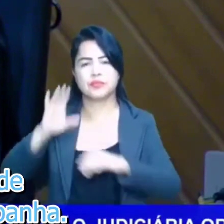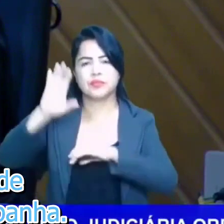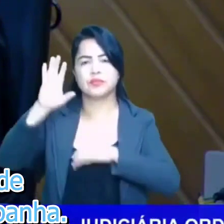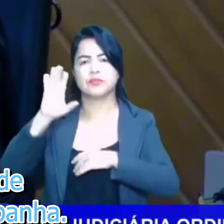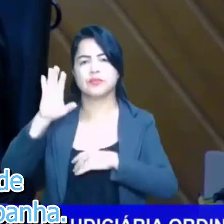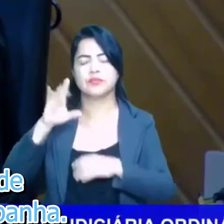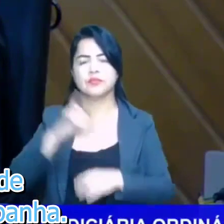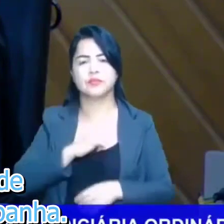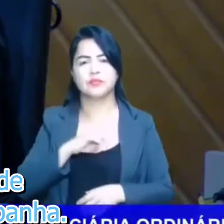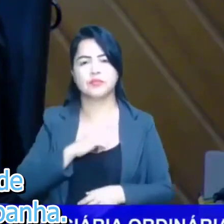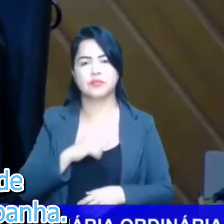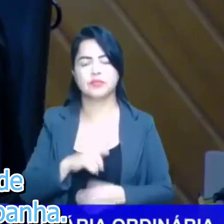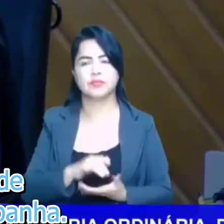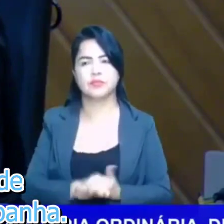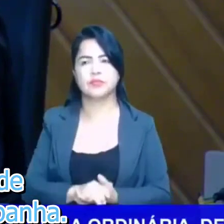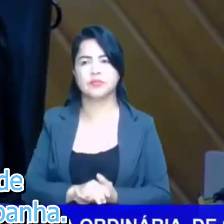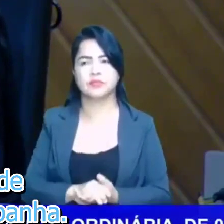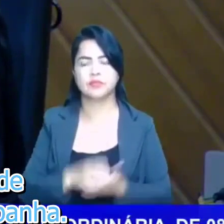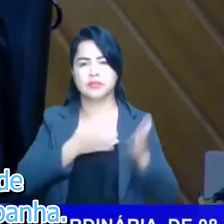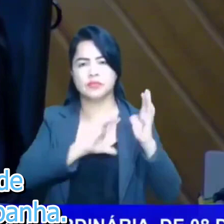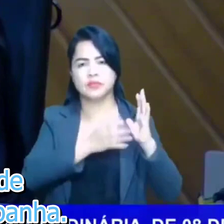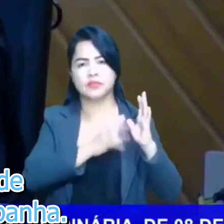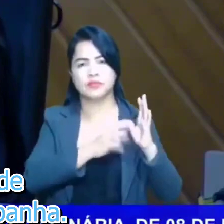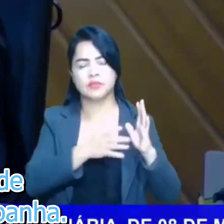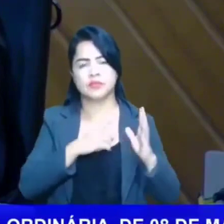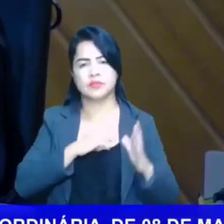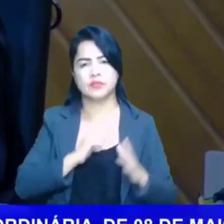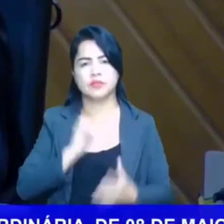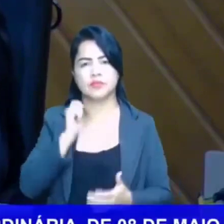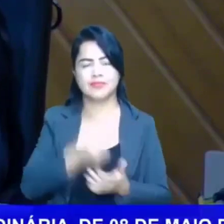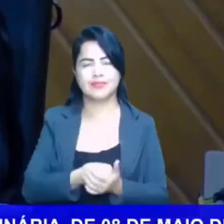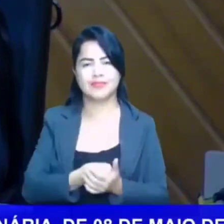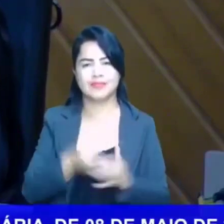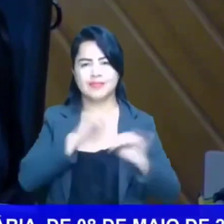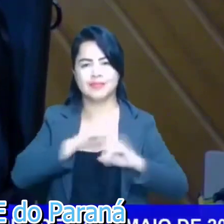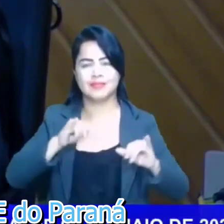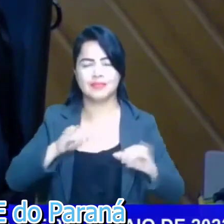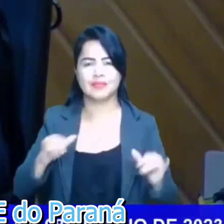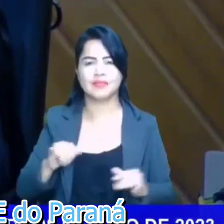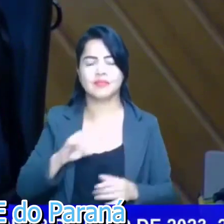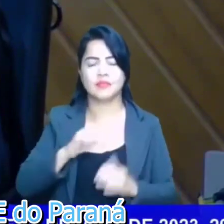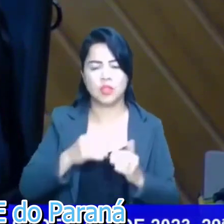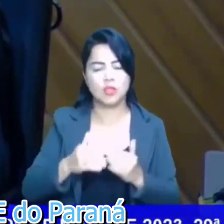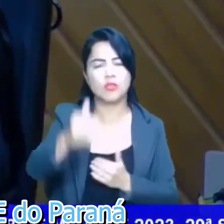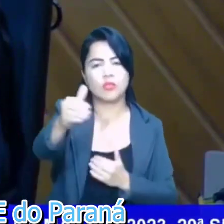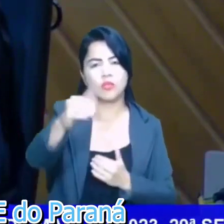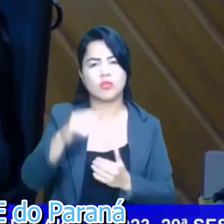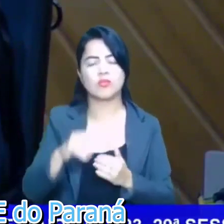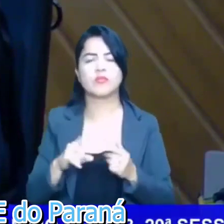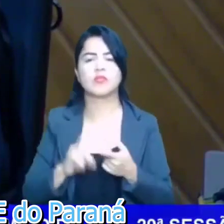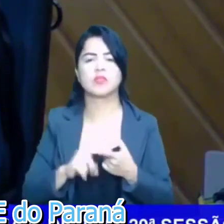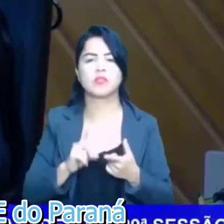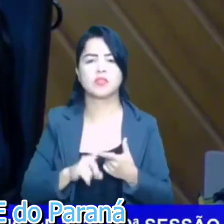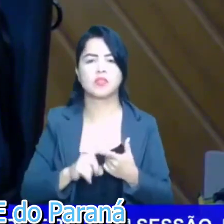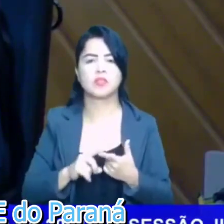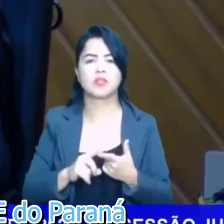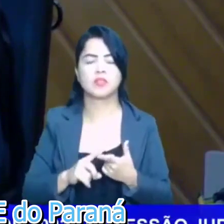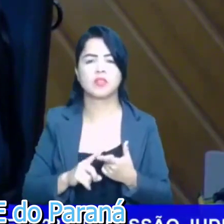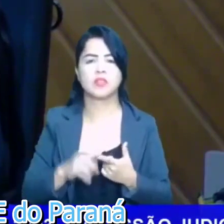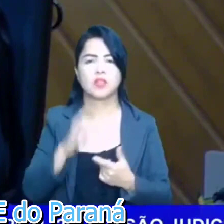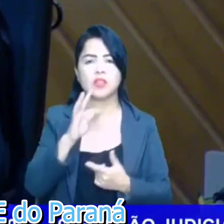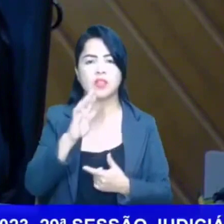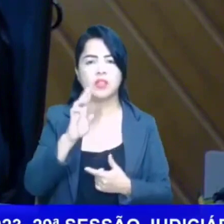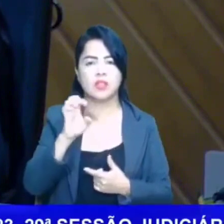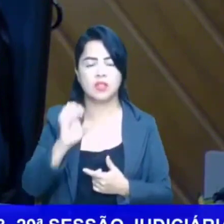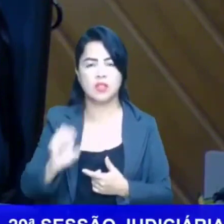ou candidato, fundo de partidário, fundo especial de financiamento de campanha. E aí, mais adiante, eu trago colação de precedentes do TRE